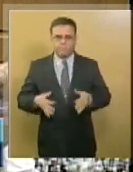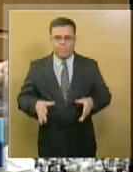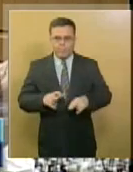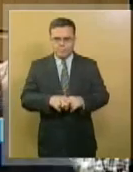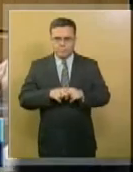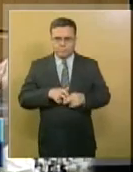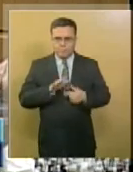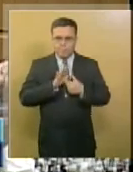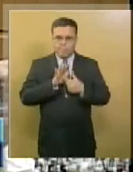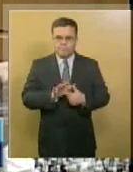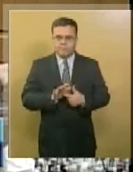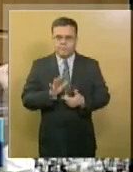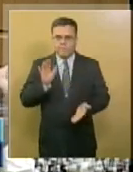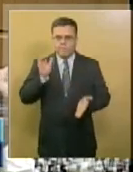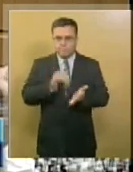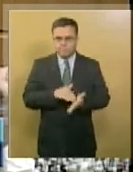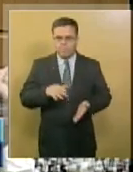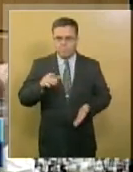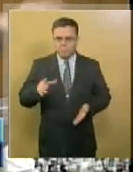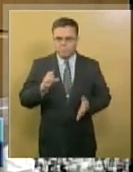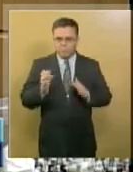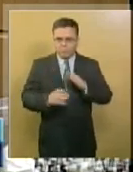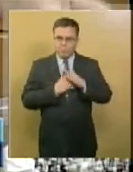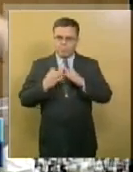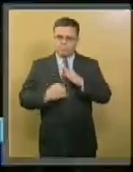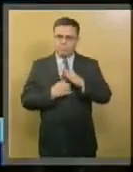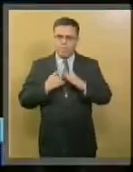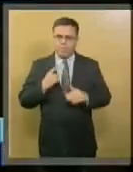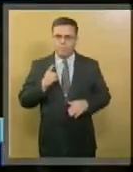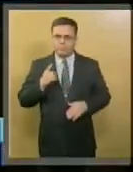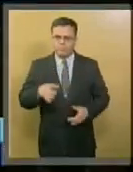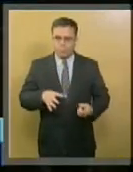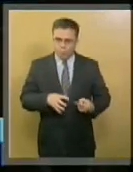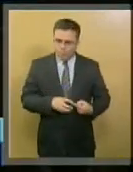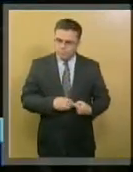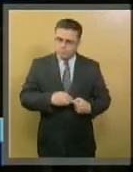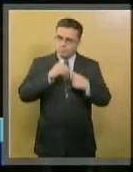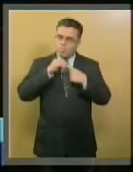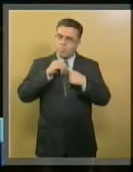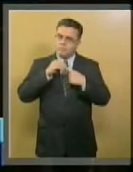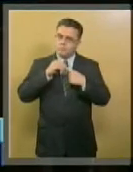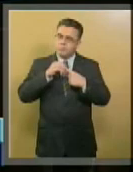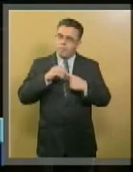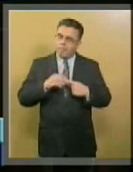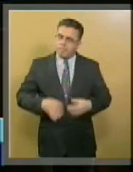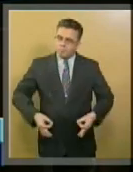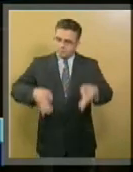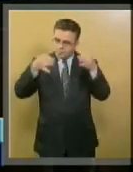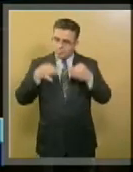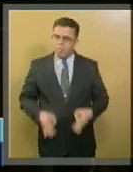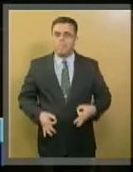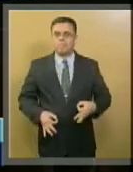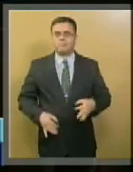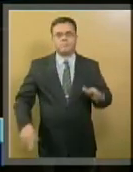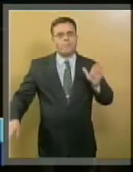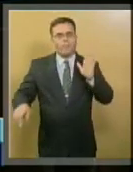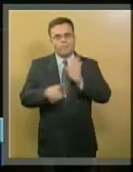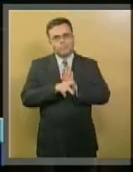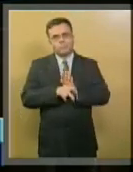deixei por último essa empresa. Essa empresa, senhores, é a único crematório legalizado do